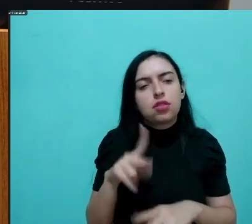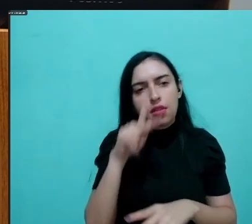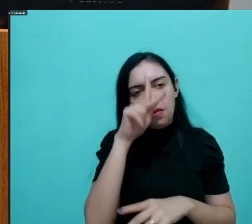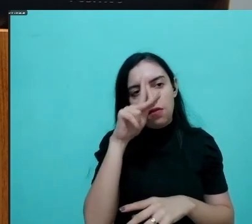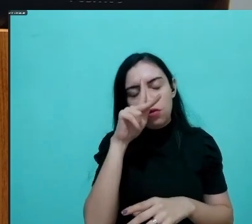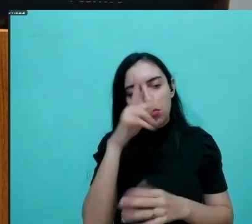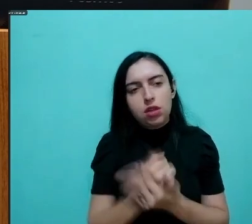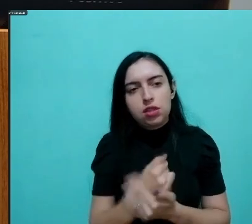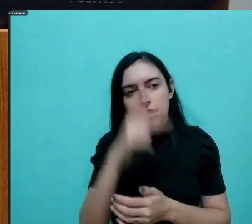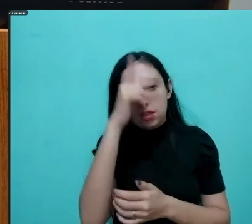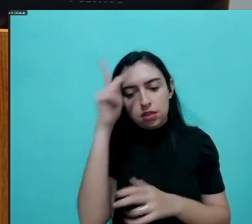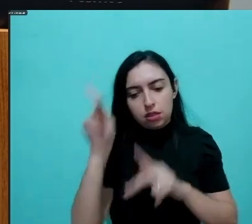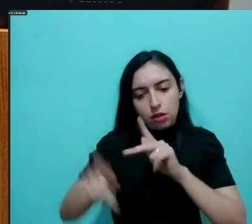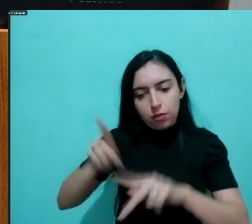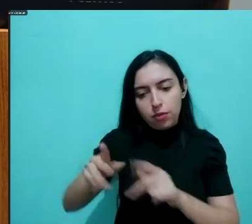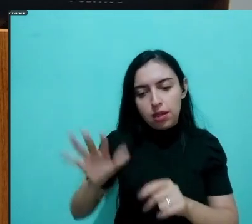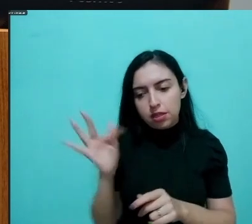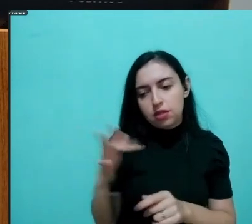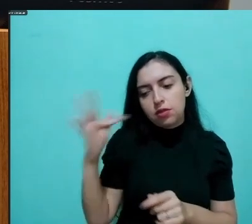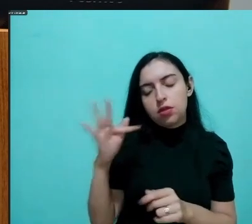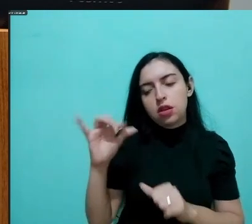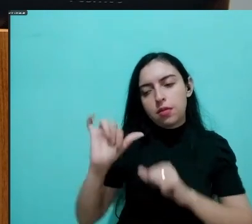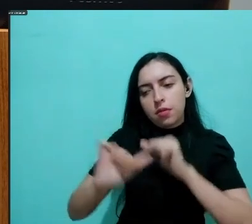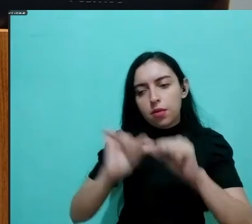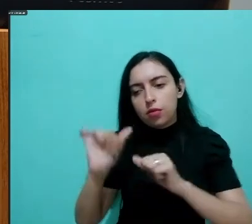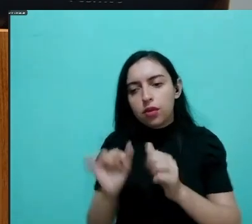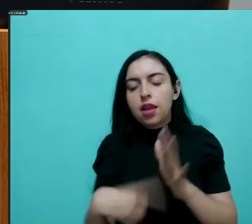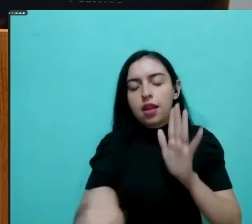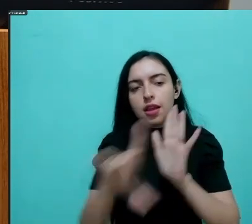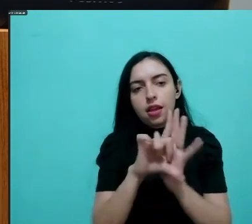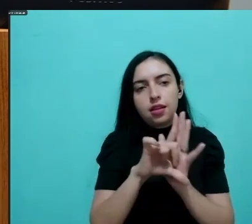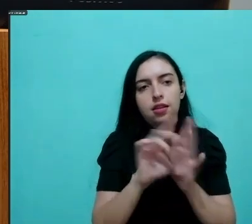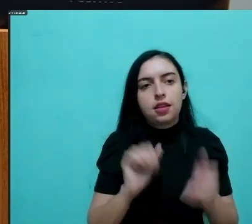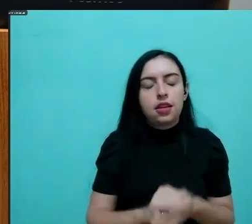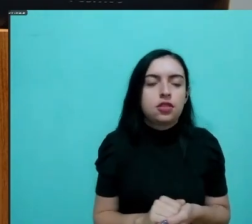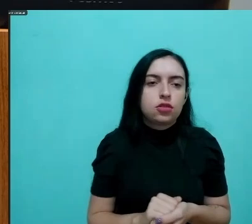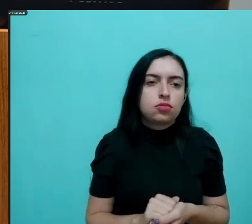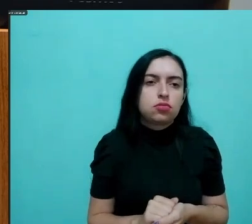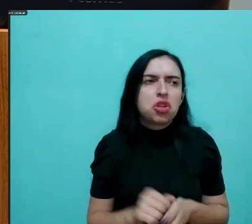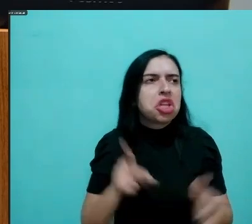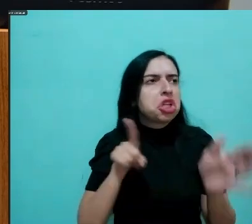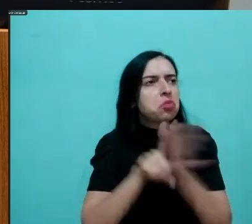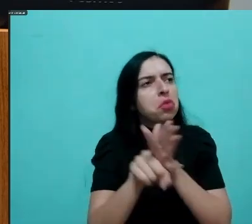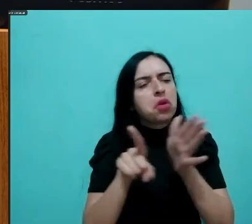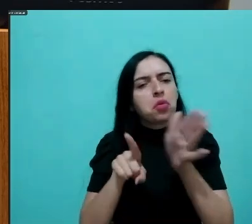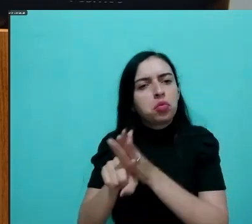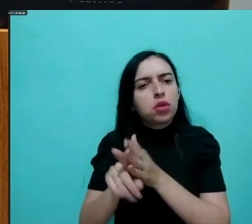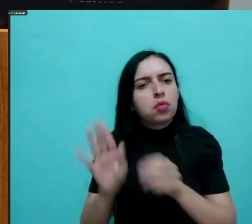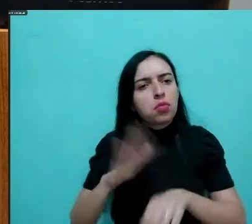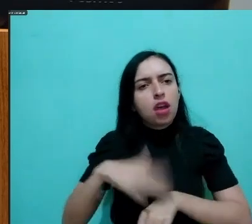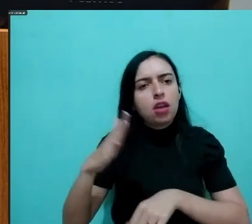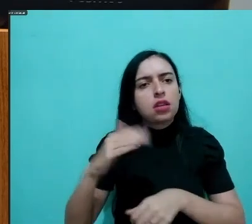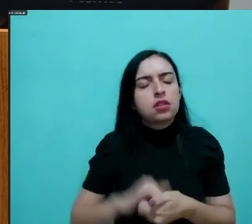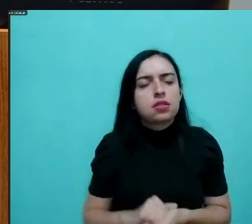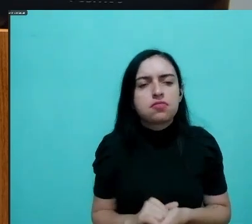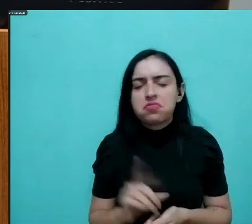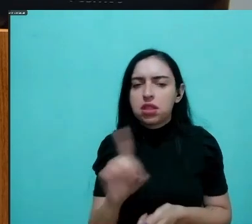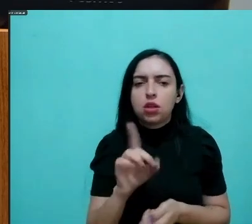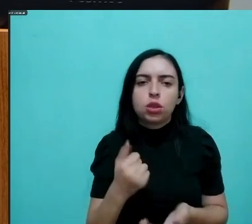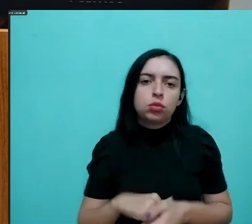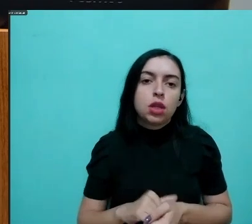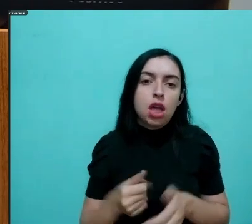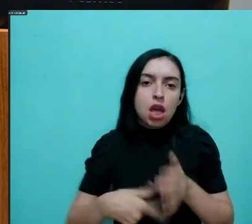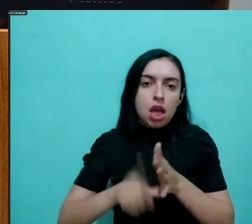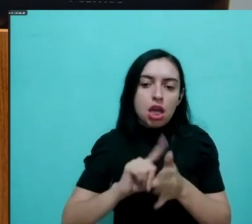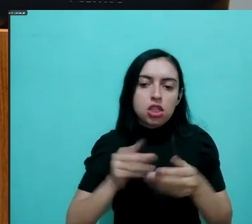povo francês para restaurar a legalidade. Alguma outra questão? Não? Então, antes de devolver